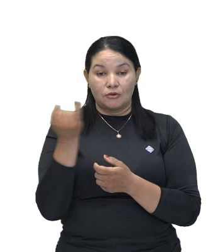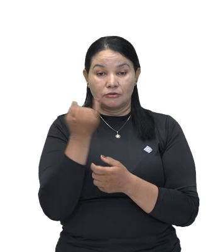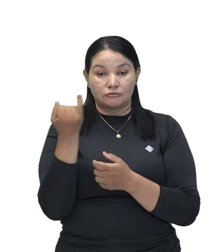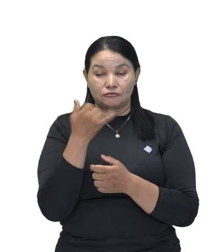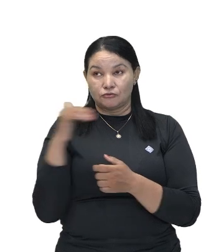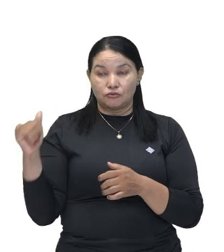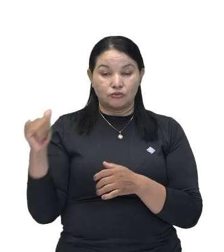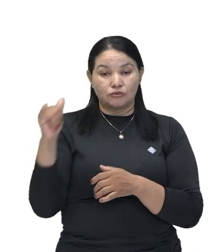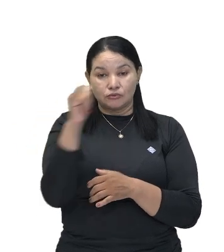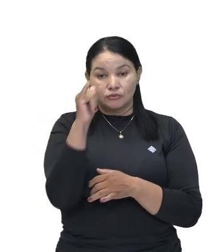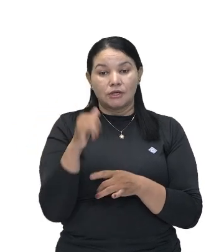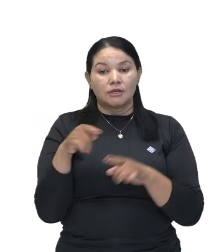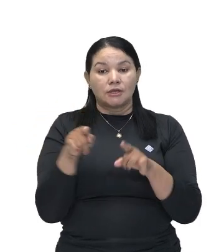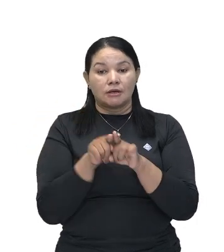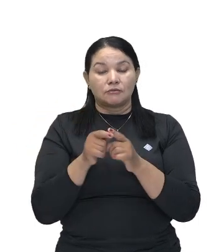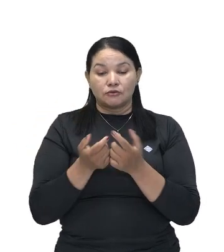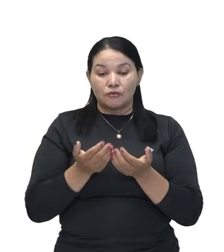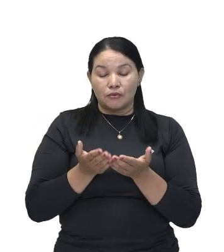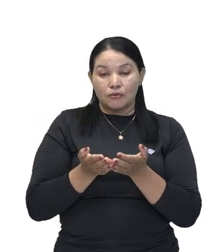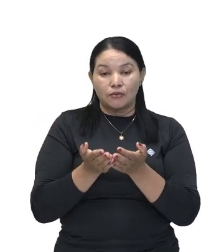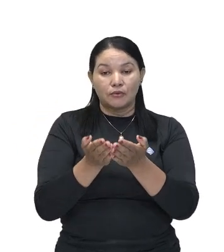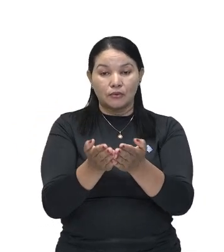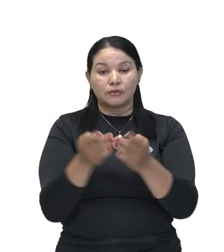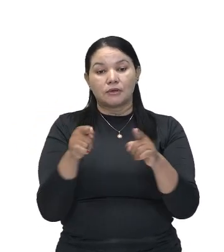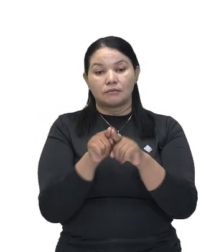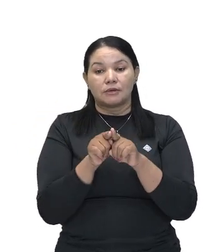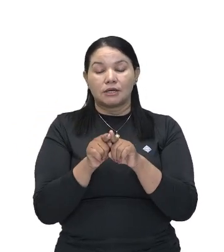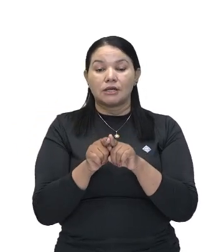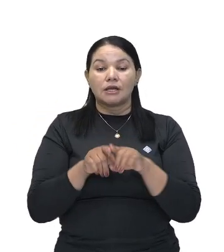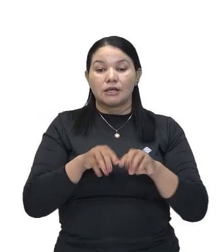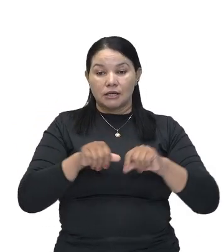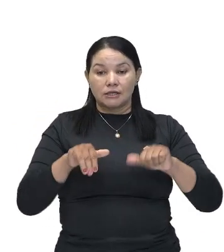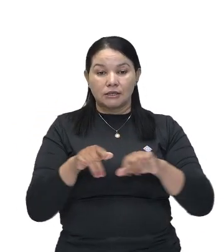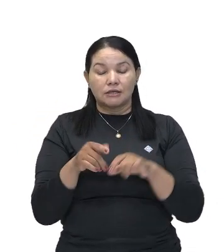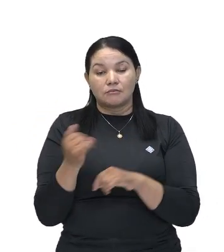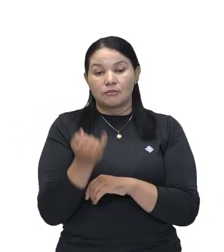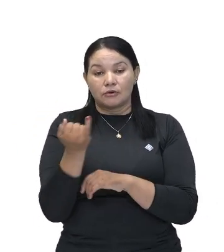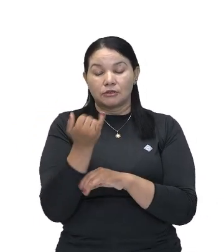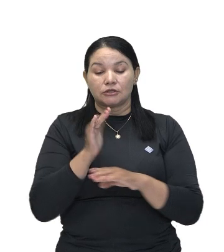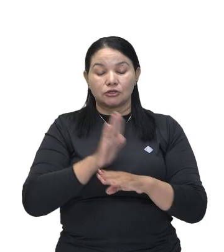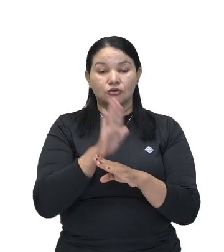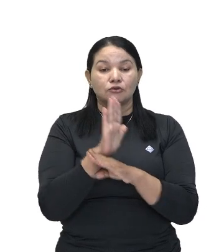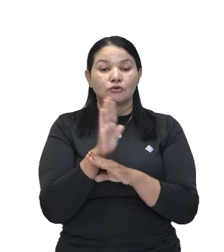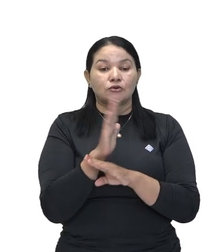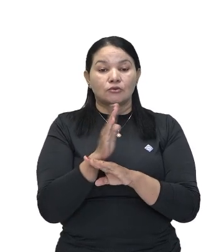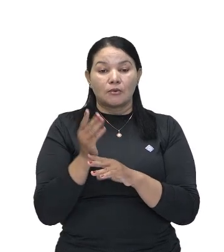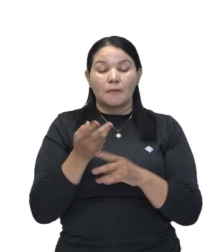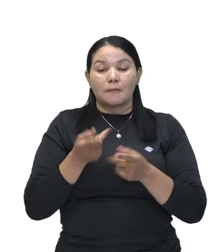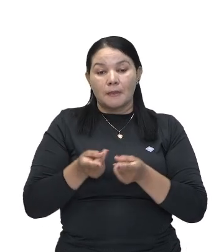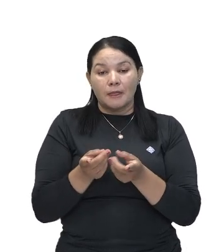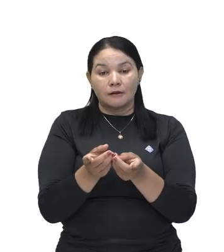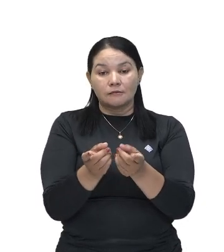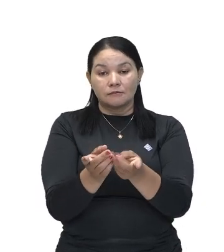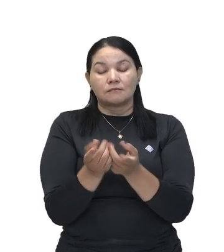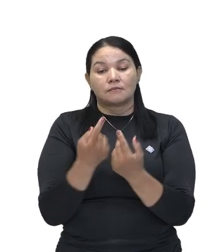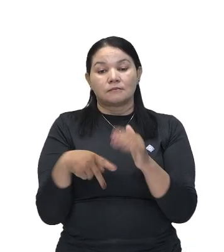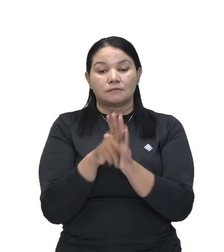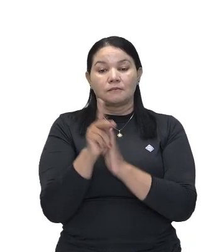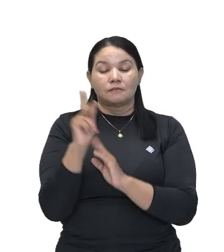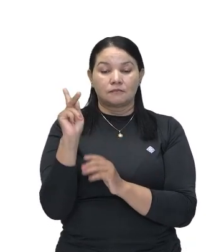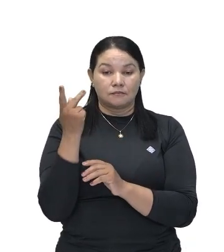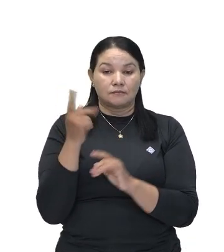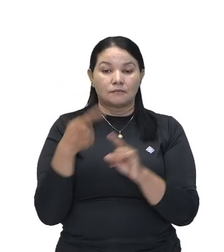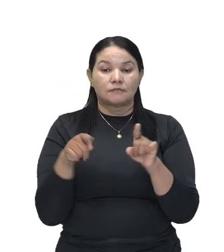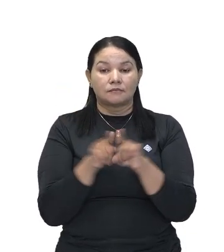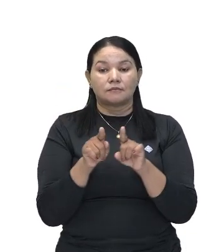aéreas e fluviais e terrestres que são importantes para o comércio externo lá do Paraguai. Porque o Paraguai,